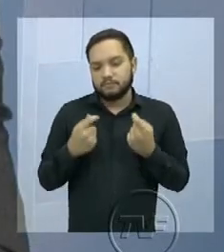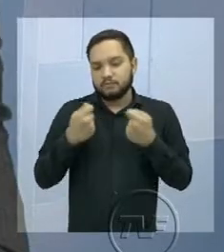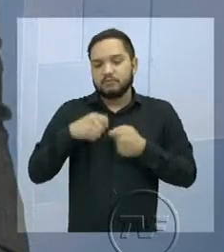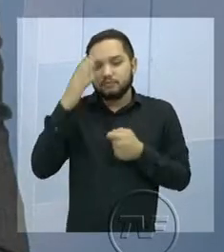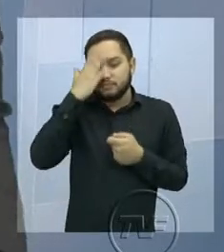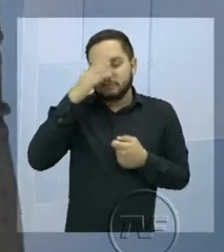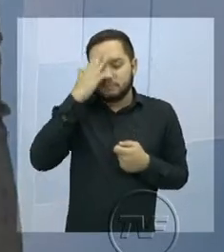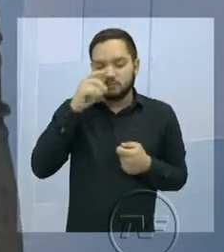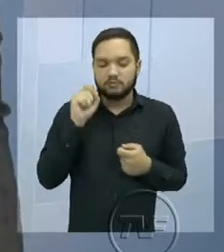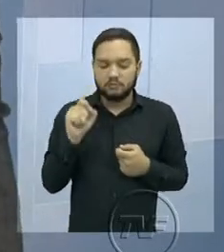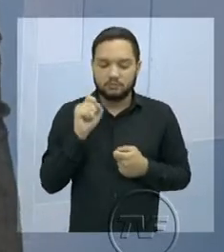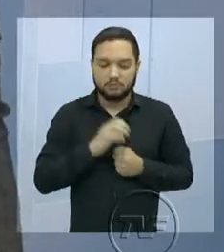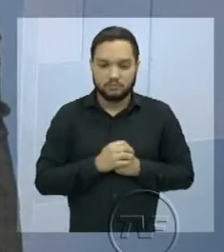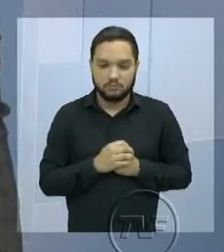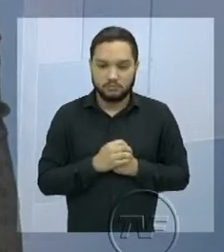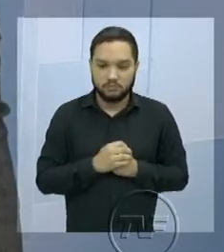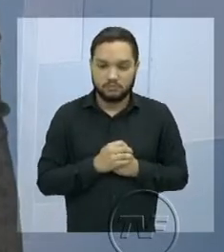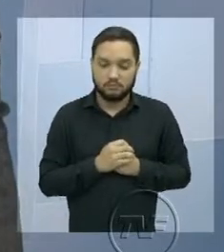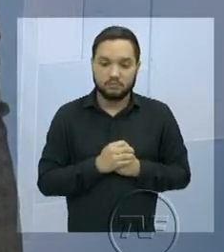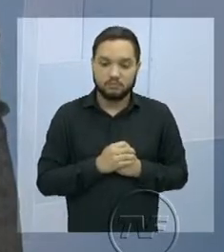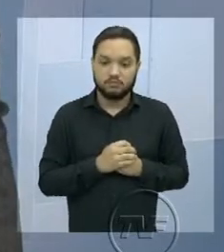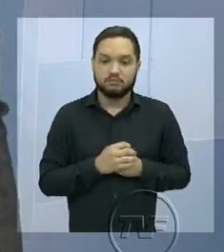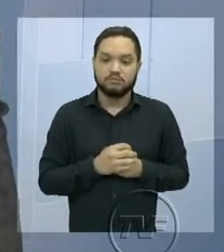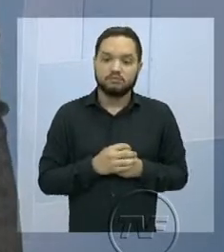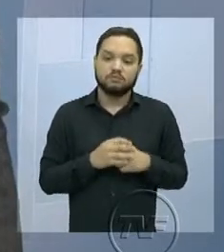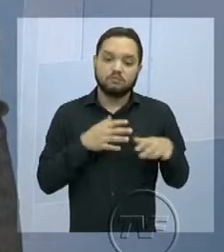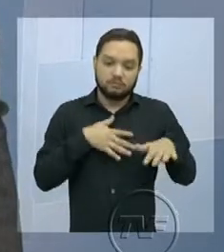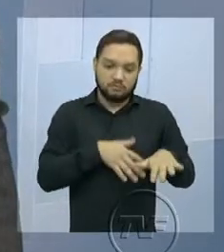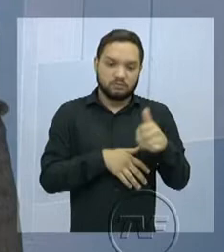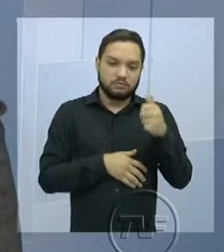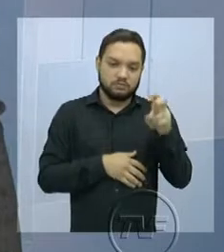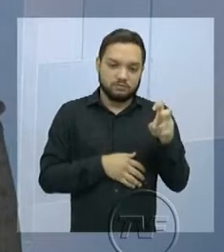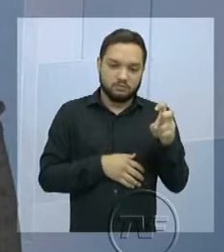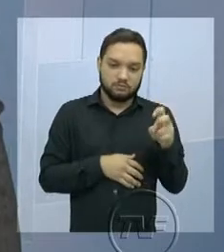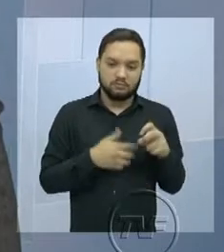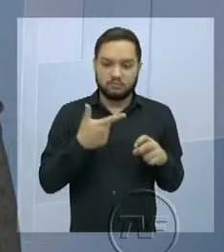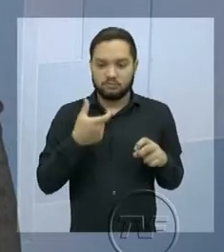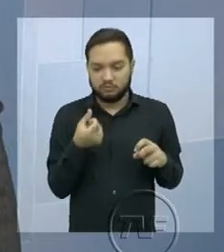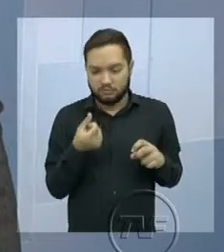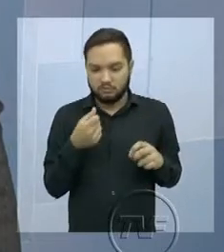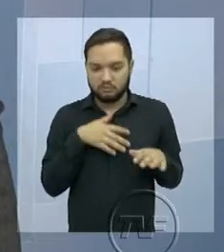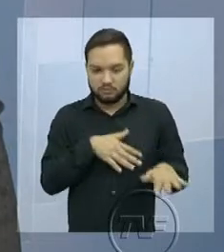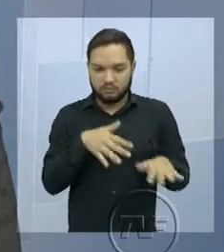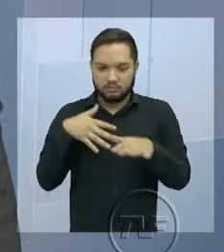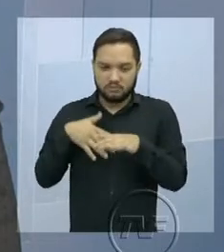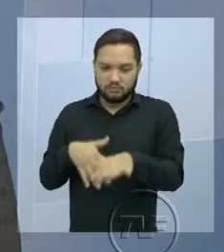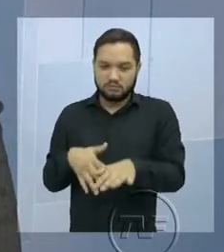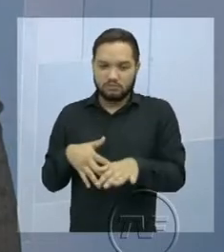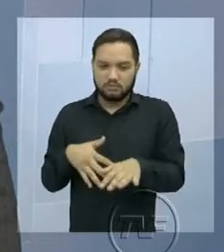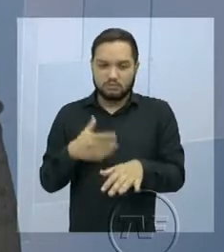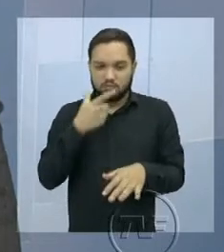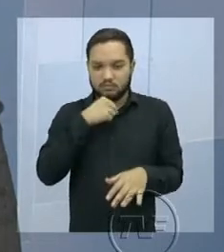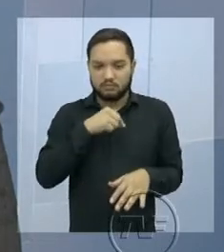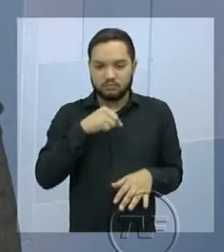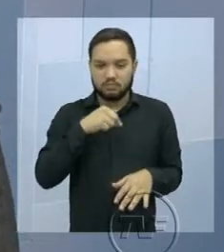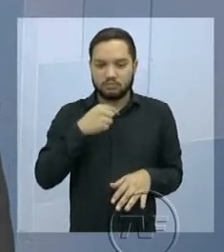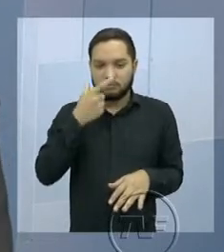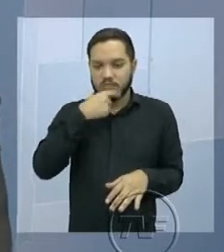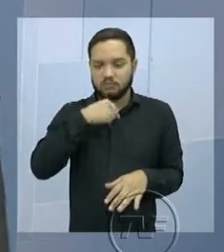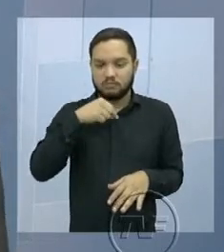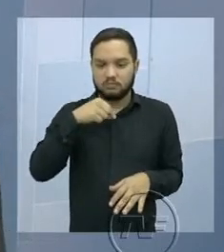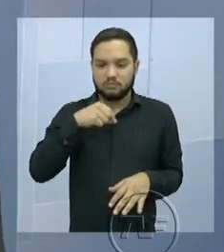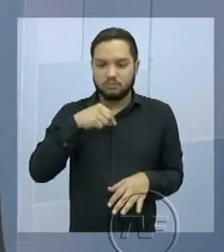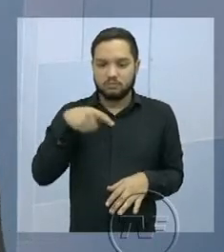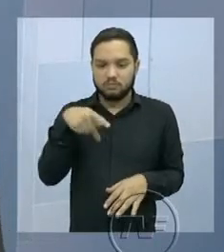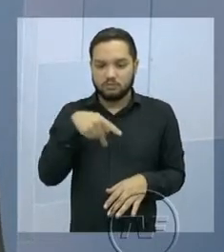aqui. A manifestação do dia 15 e do dia 26, quem colocou na rua, por incrível que pareça,